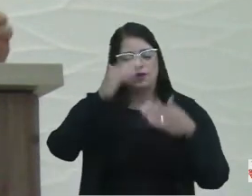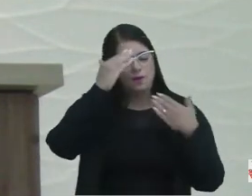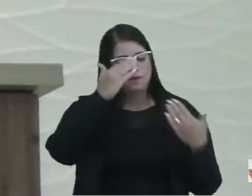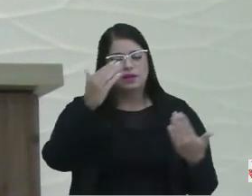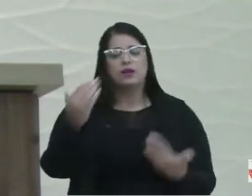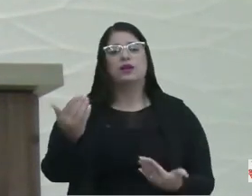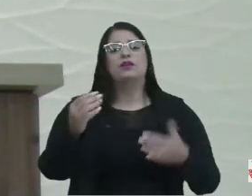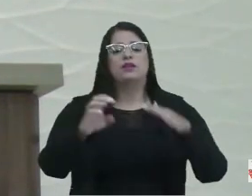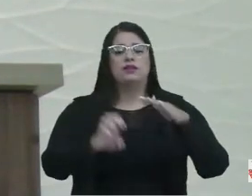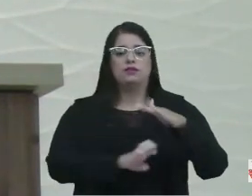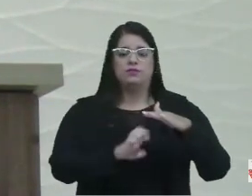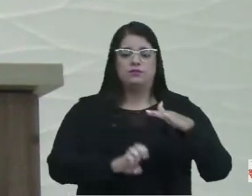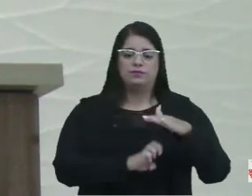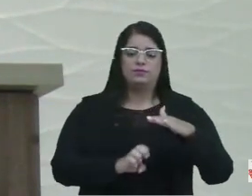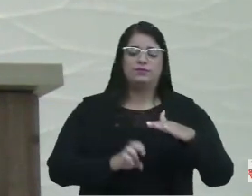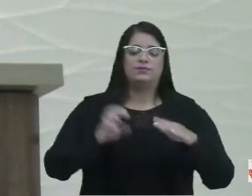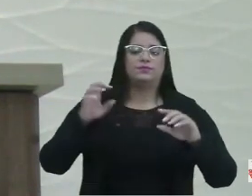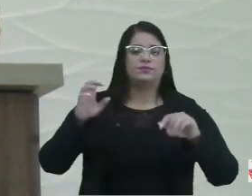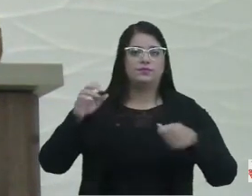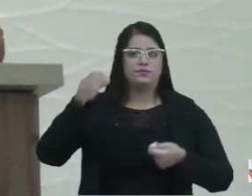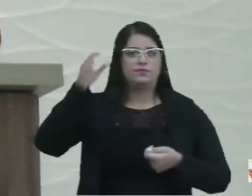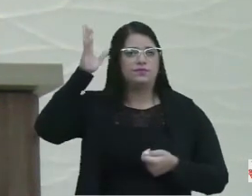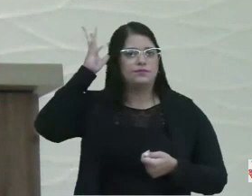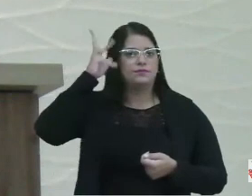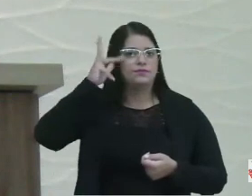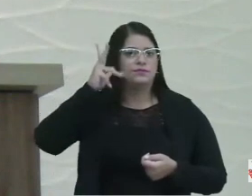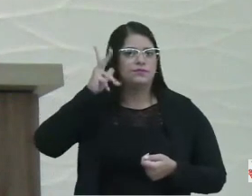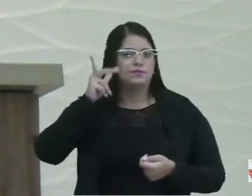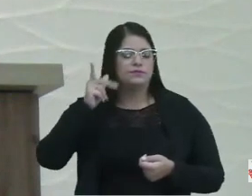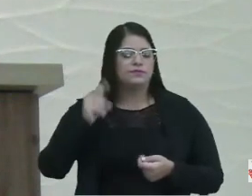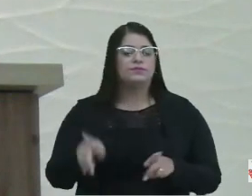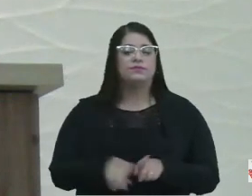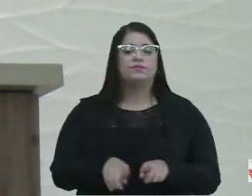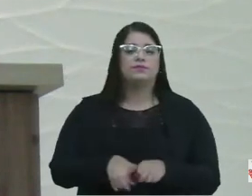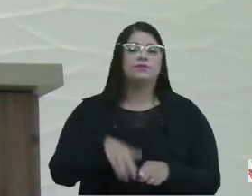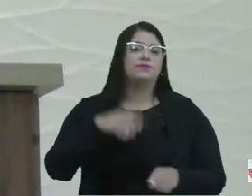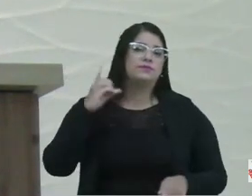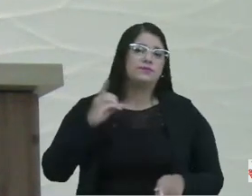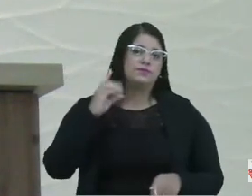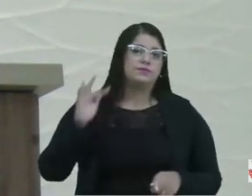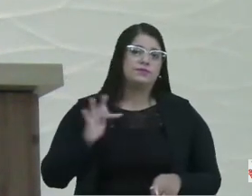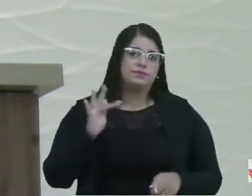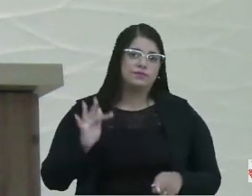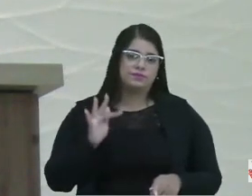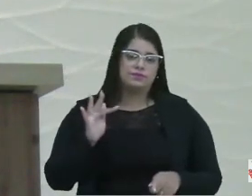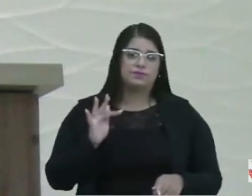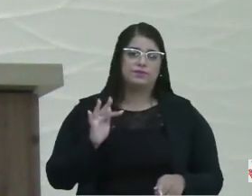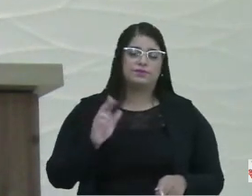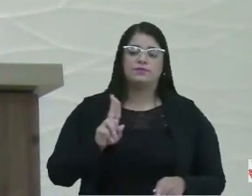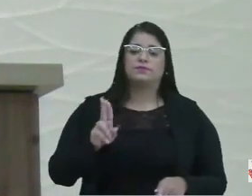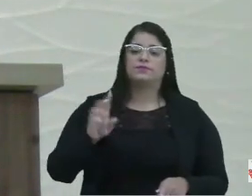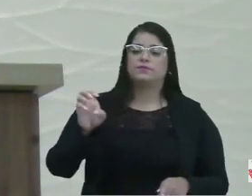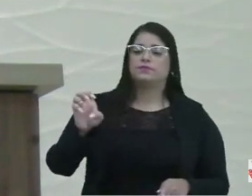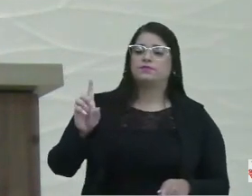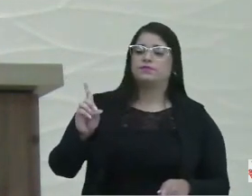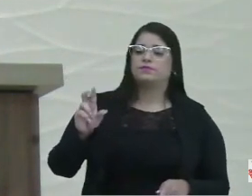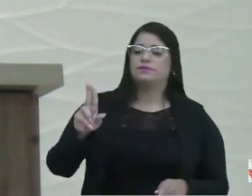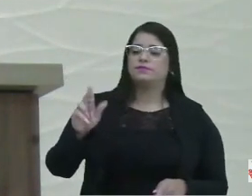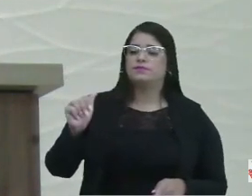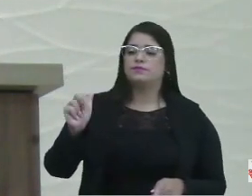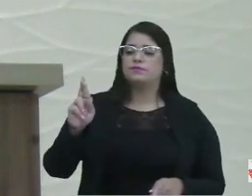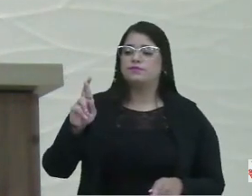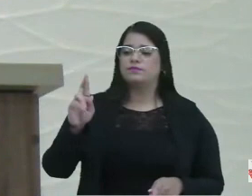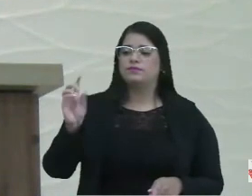ao empresário José Almeida, ao deputado federal Eduardo da Fonte e à deputada estadual